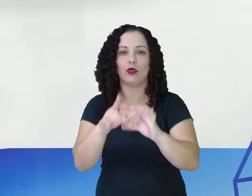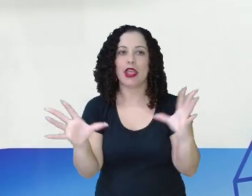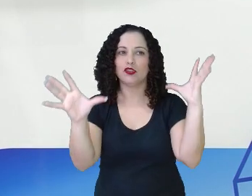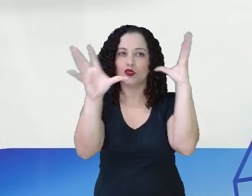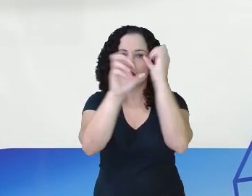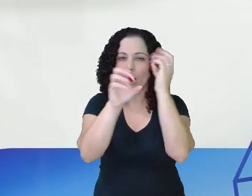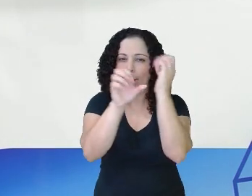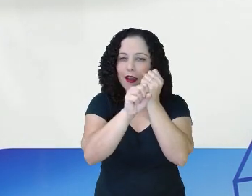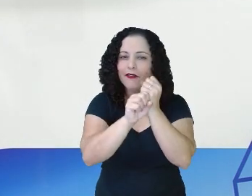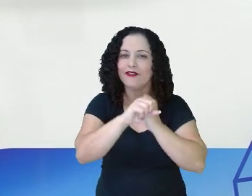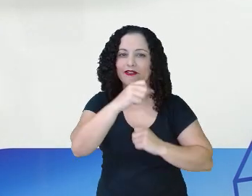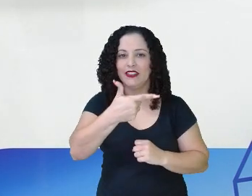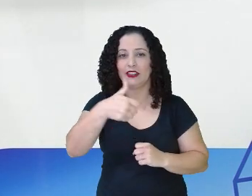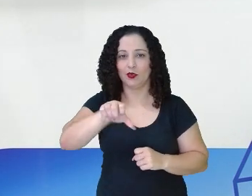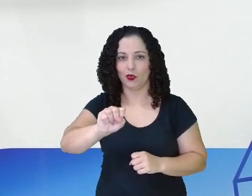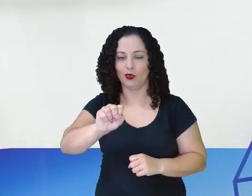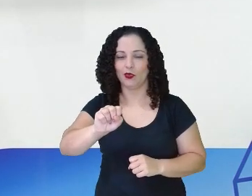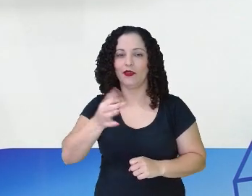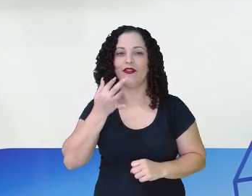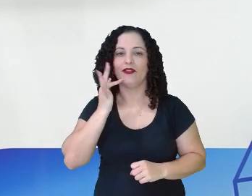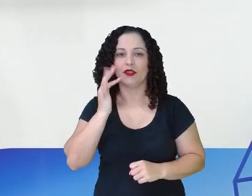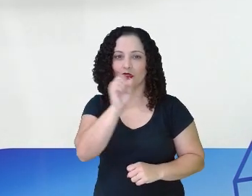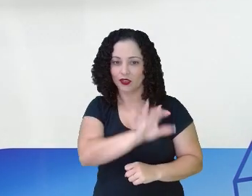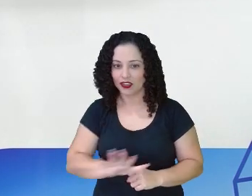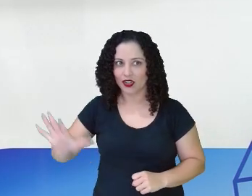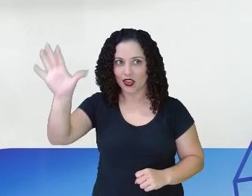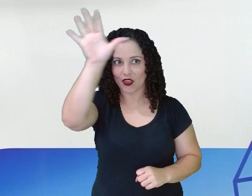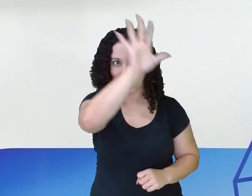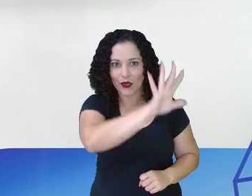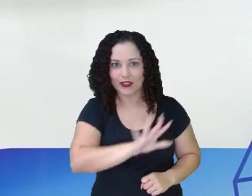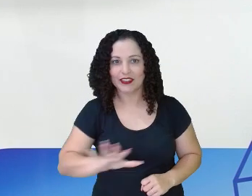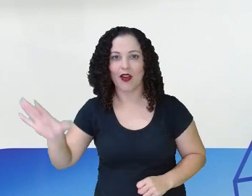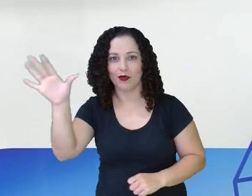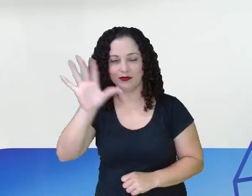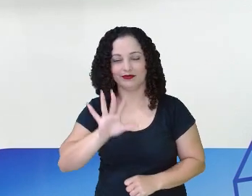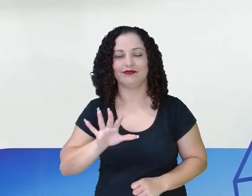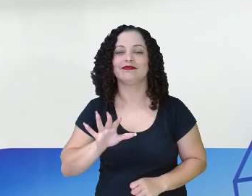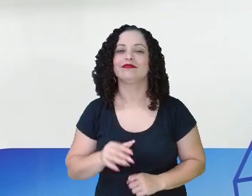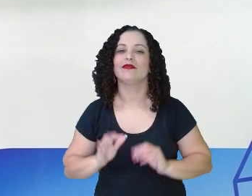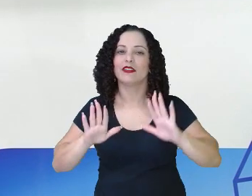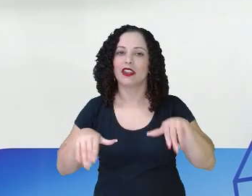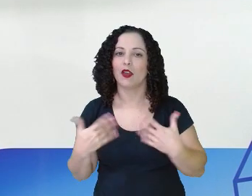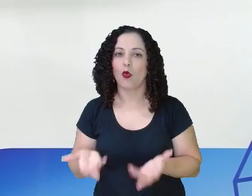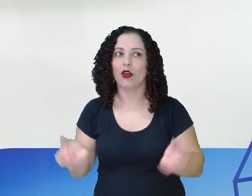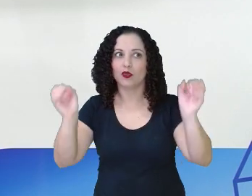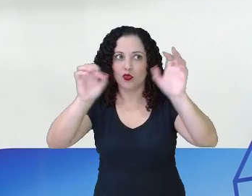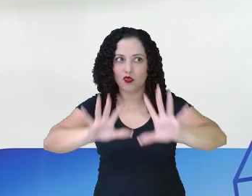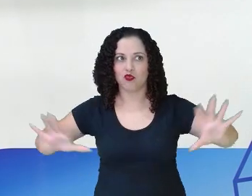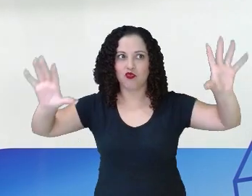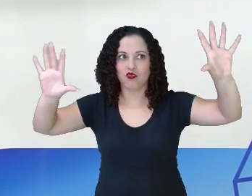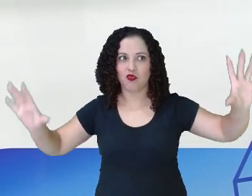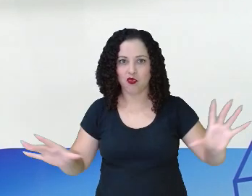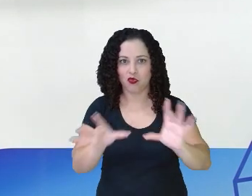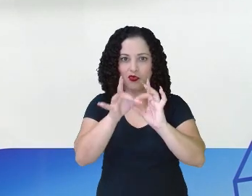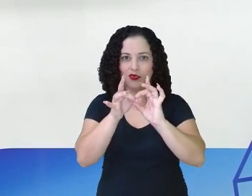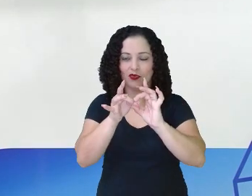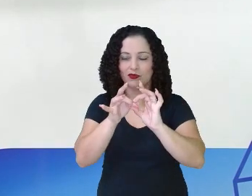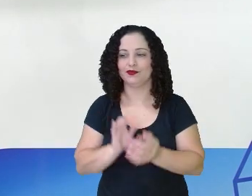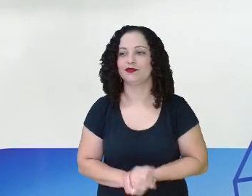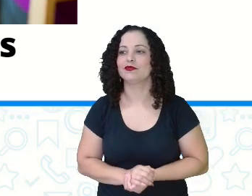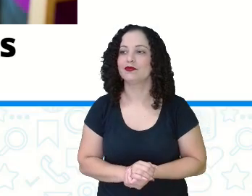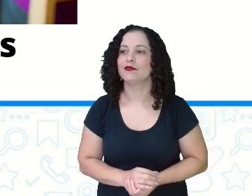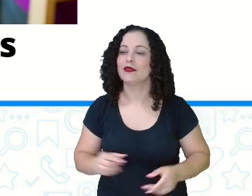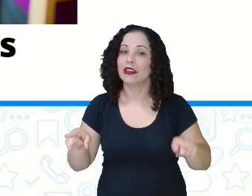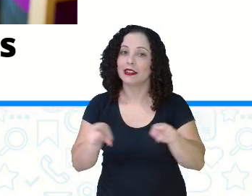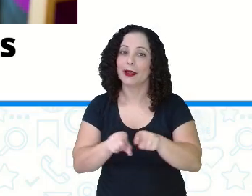28 frutas. Então, não esquece disso, essa palavra juntar. Palavra-chave quando a gente fala de adição.